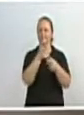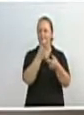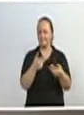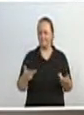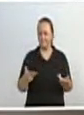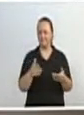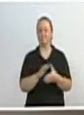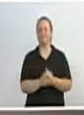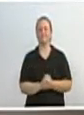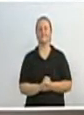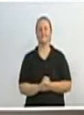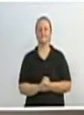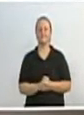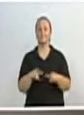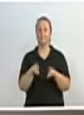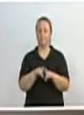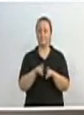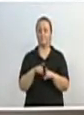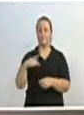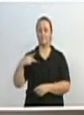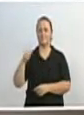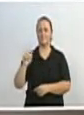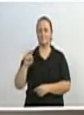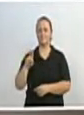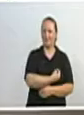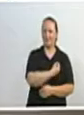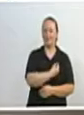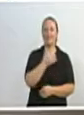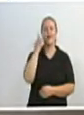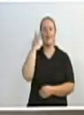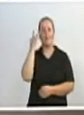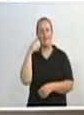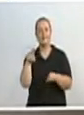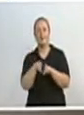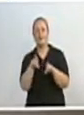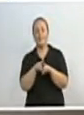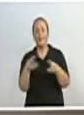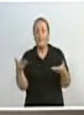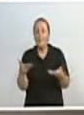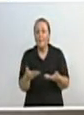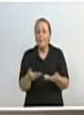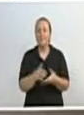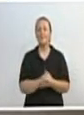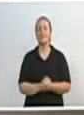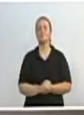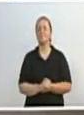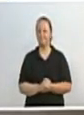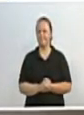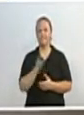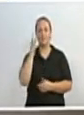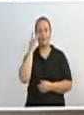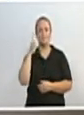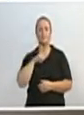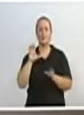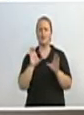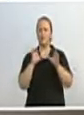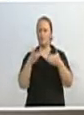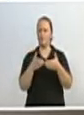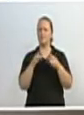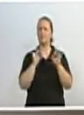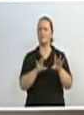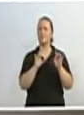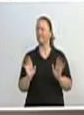conquistas que eu acho que são importantes, o alvará provisório, né? A questão da oportunidade do debate e da defesa, eu